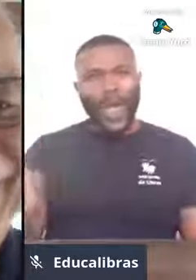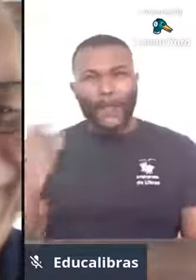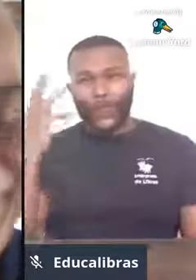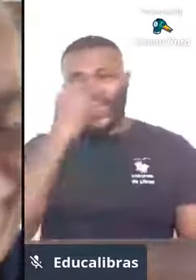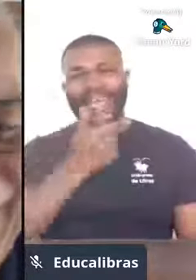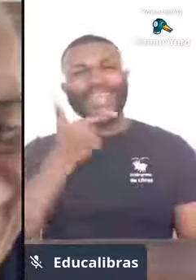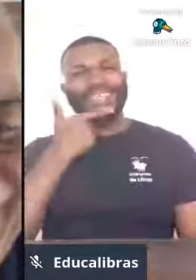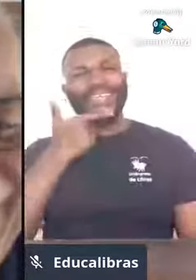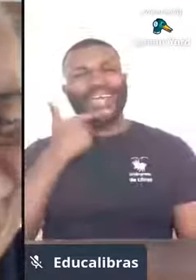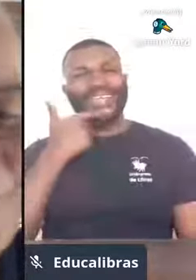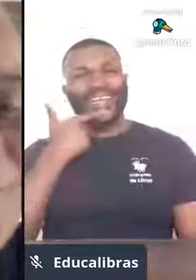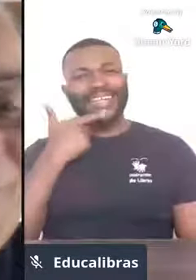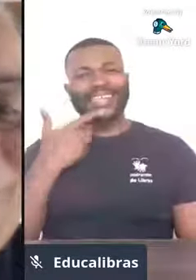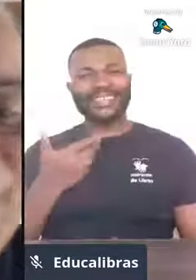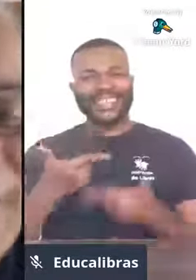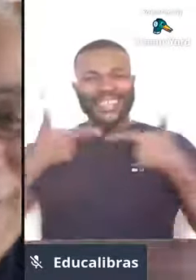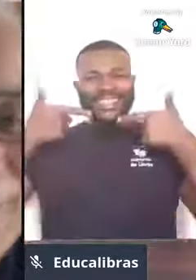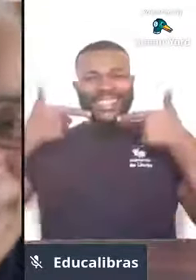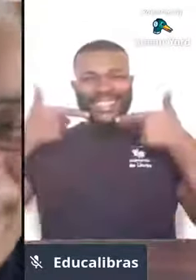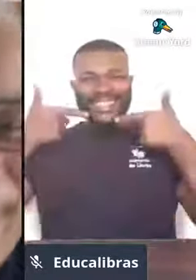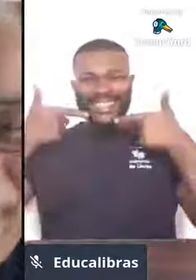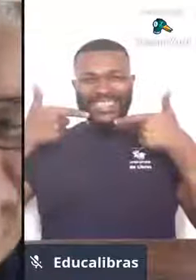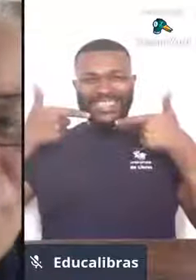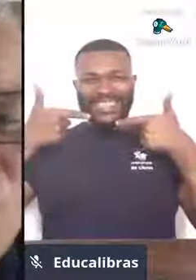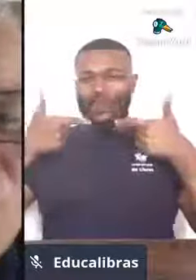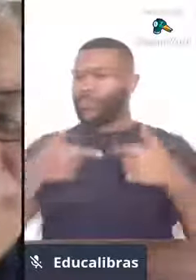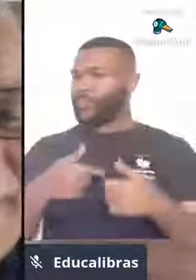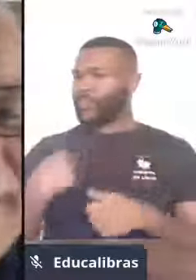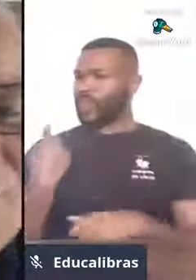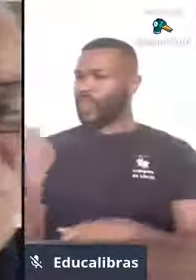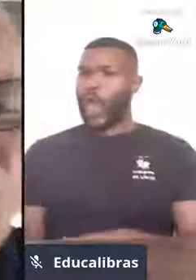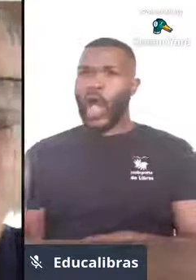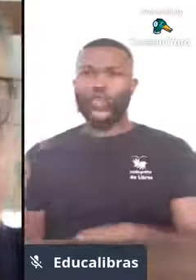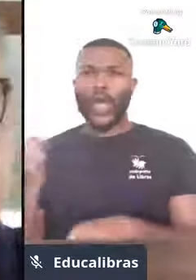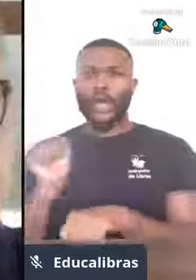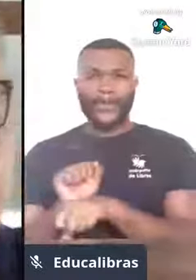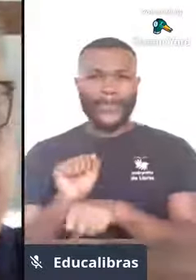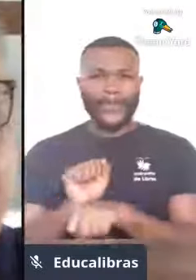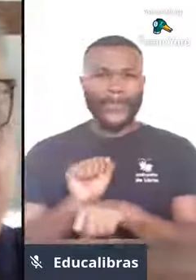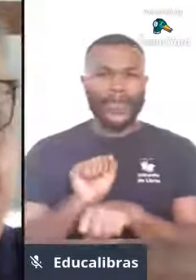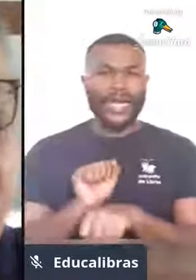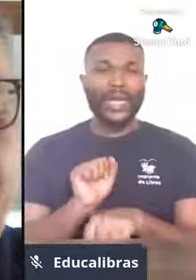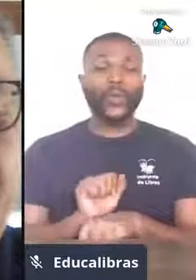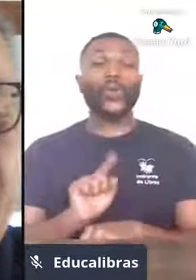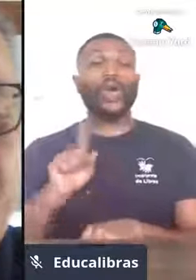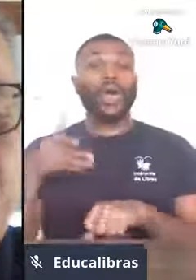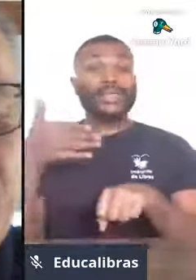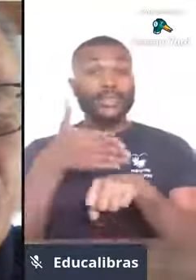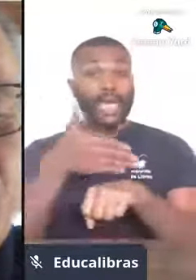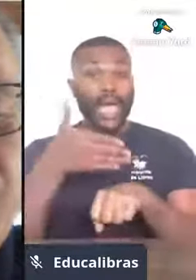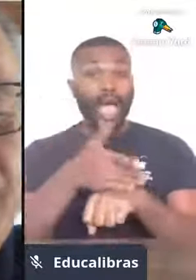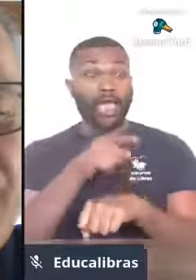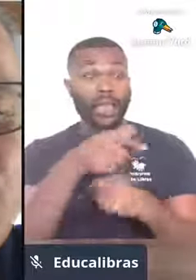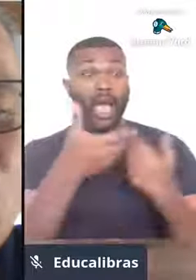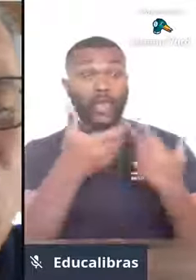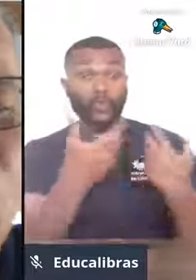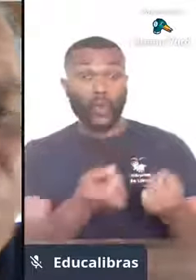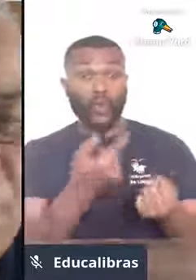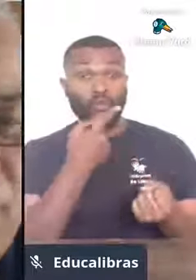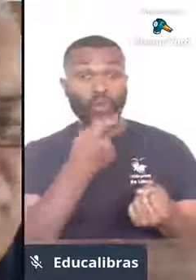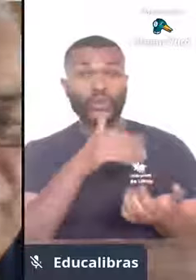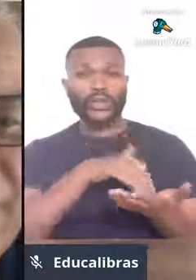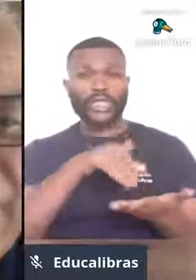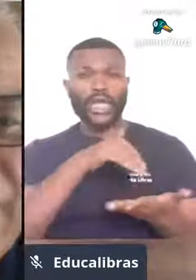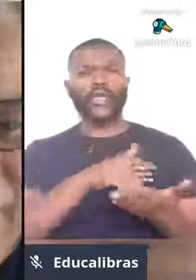E nós ficamos esperando. Então, quando o Serra assumiu e falou da secretaria, nós já tínhamos certeza absoluta que a